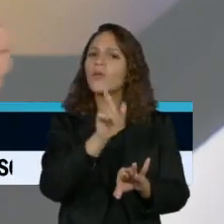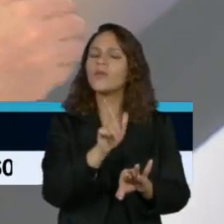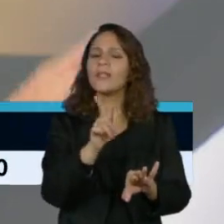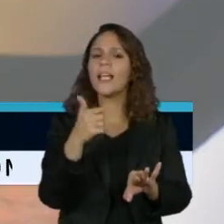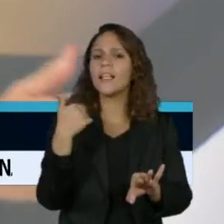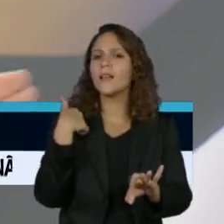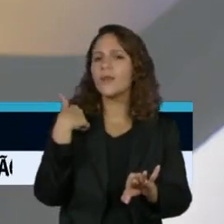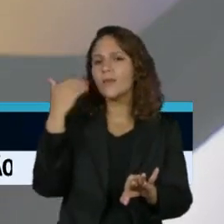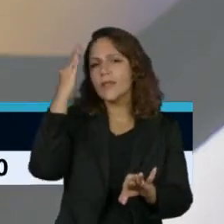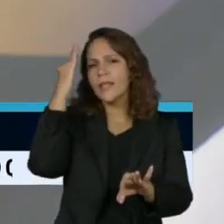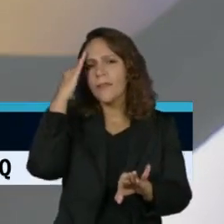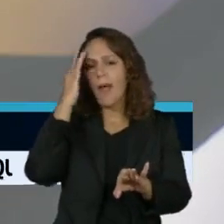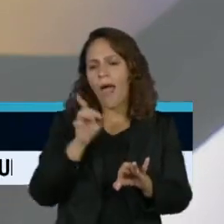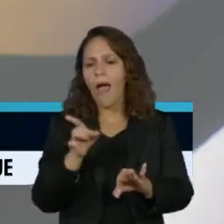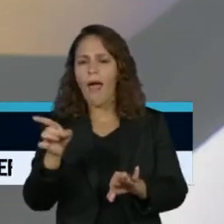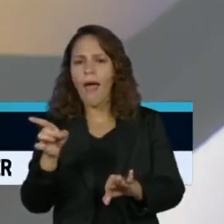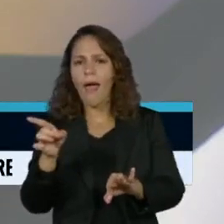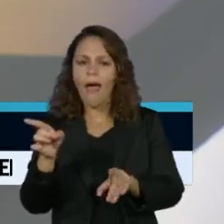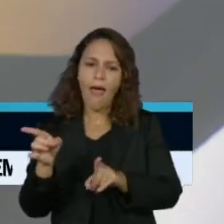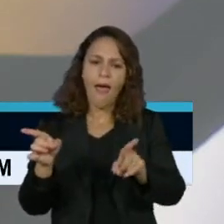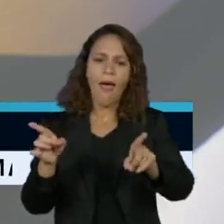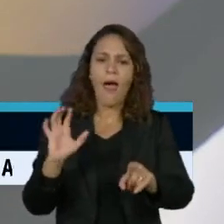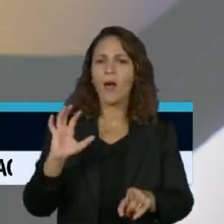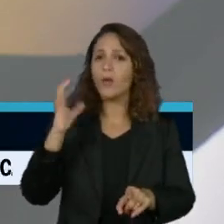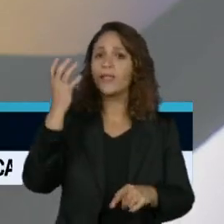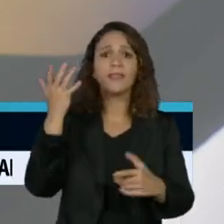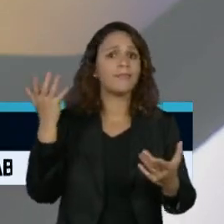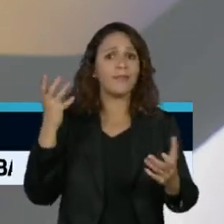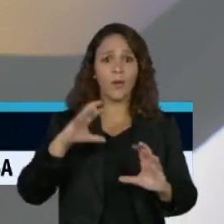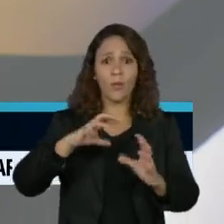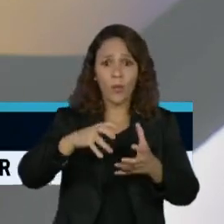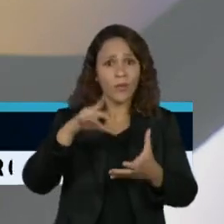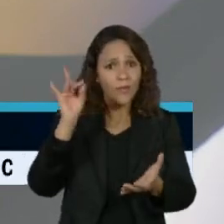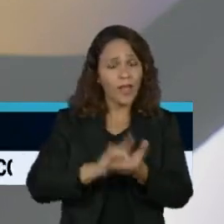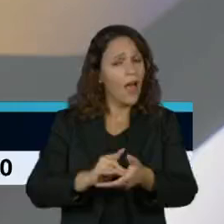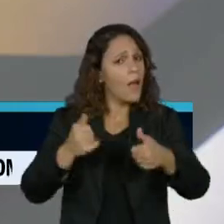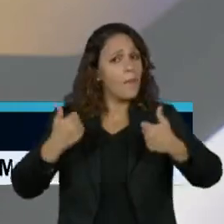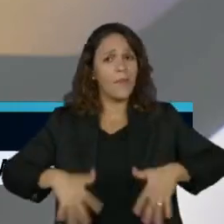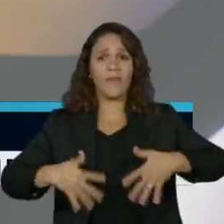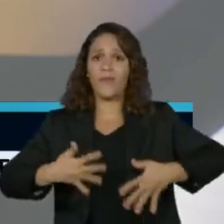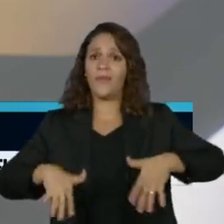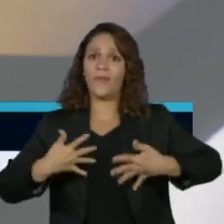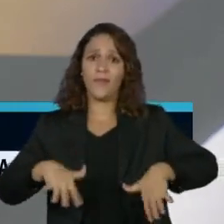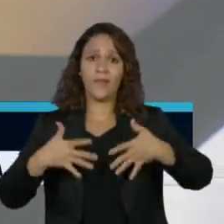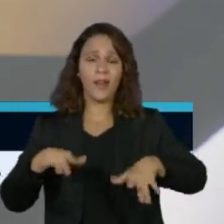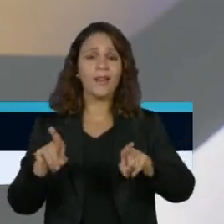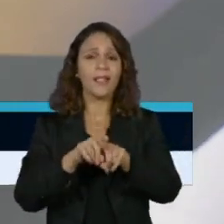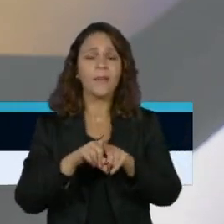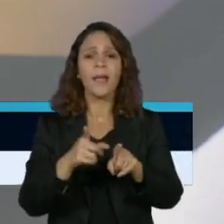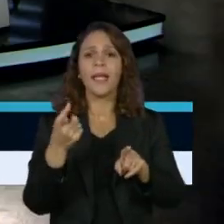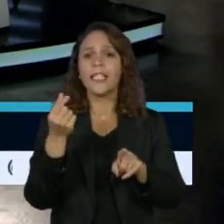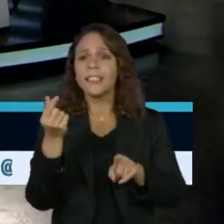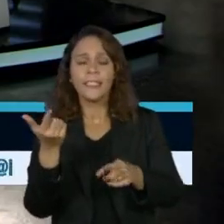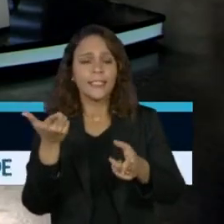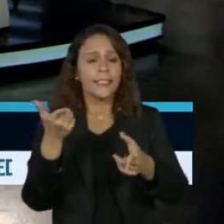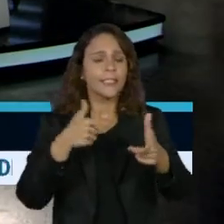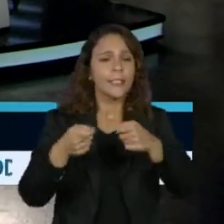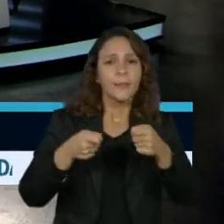qualquer tipo de previsão que é isso ou aquilo existe o mundo apavorado nós mesmo as ações econômicas